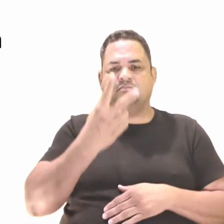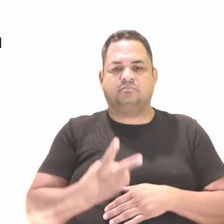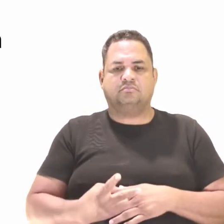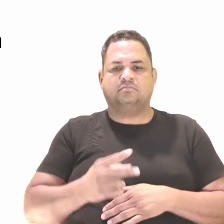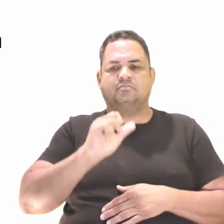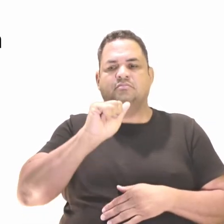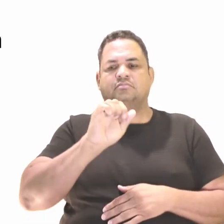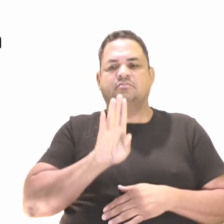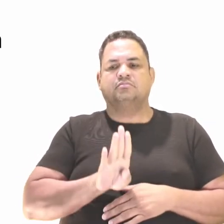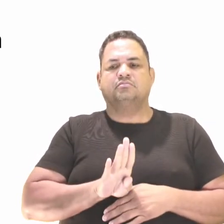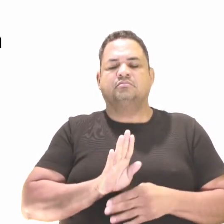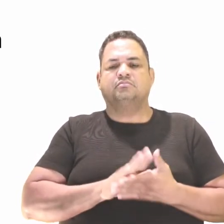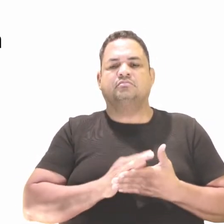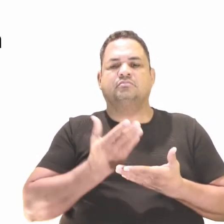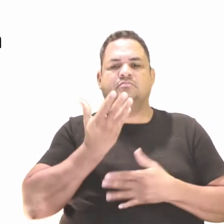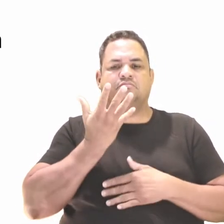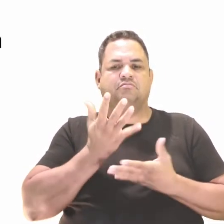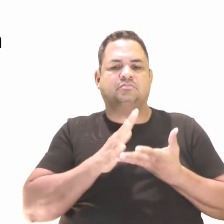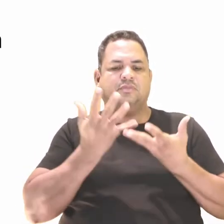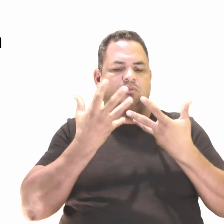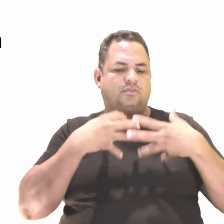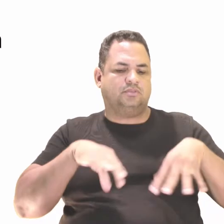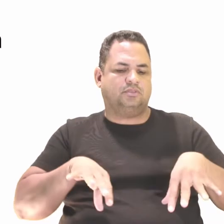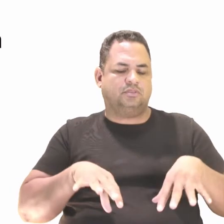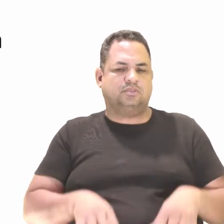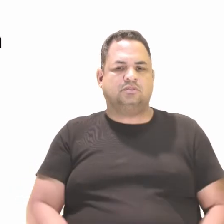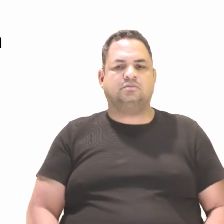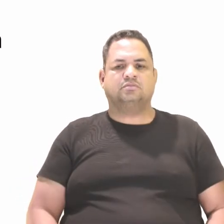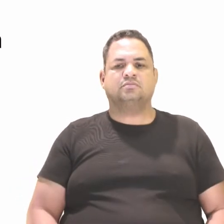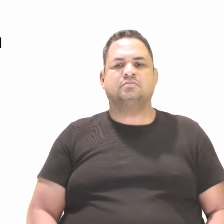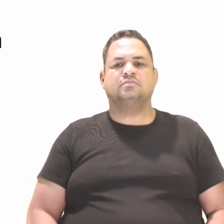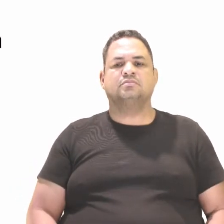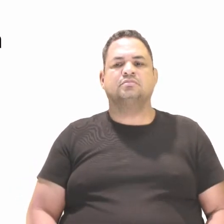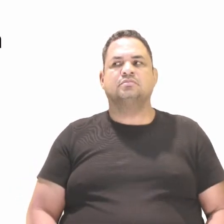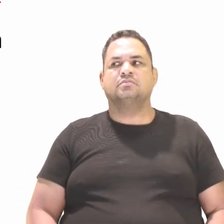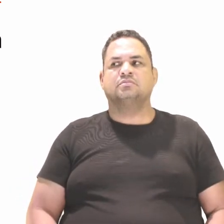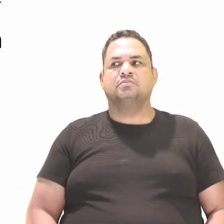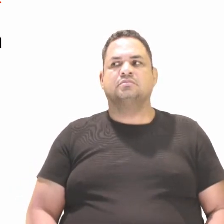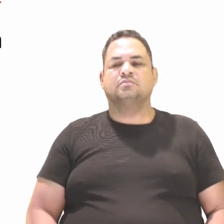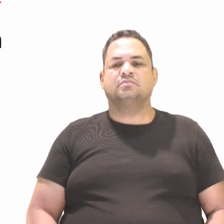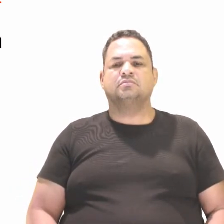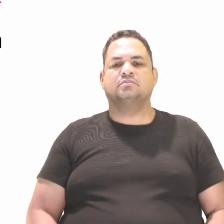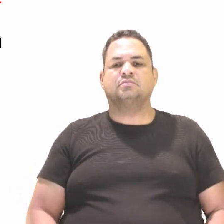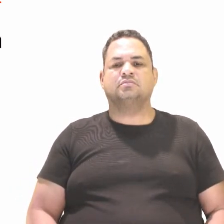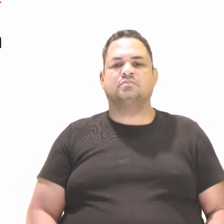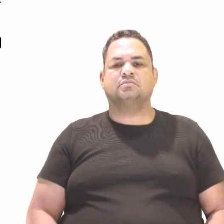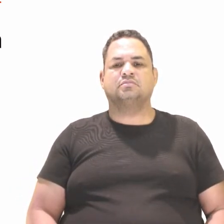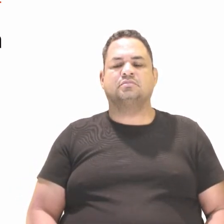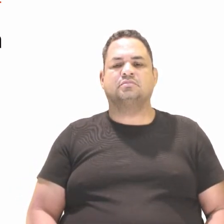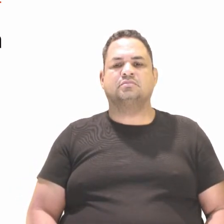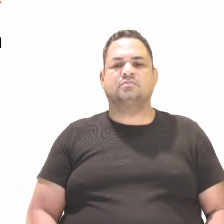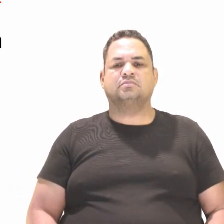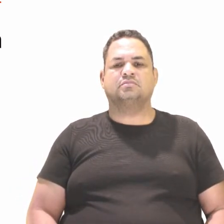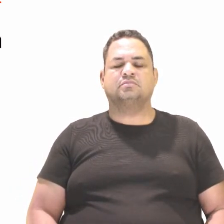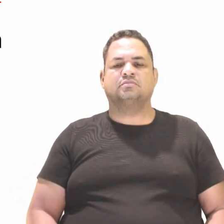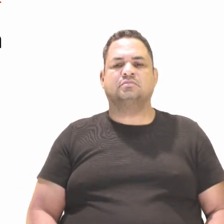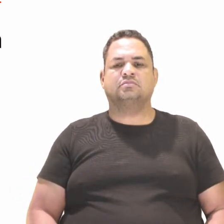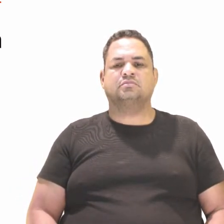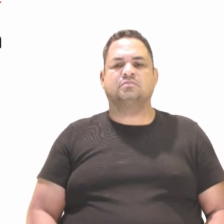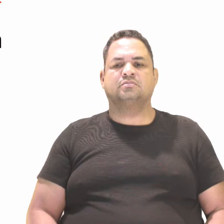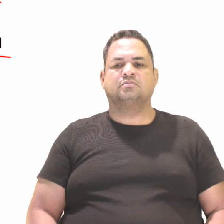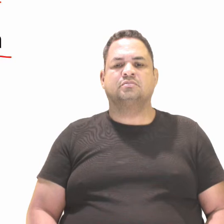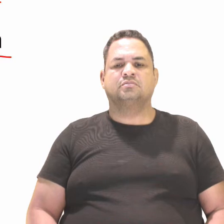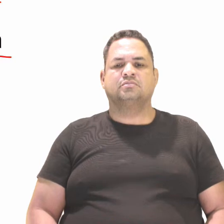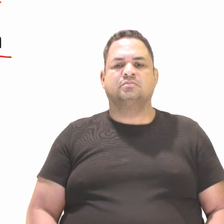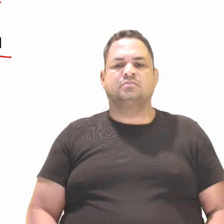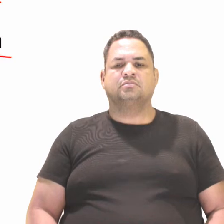duas é realmente uma recusa? Temos aí o sure, I'd love to. Ou can